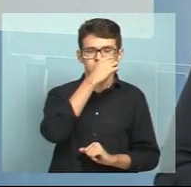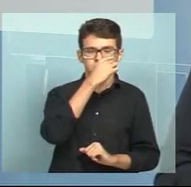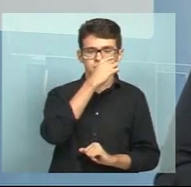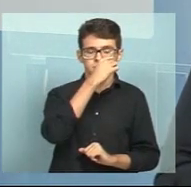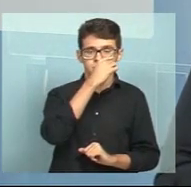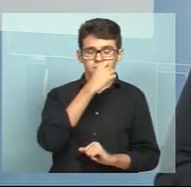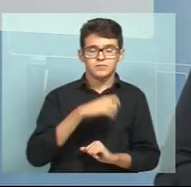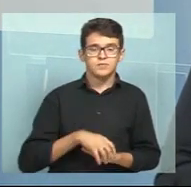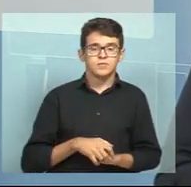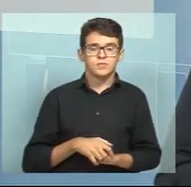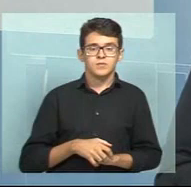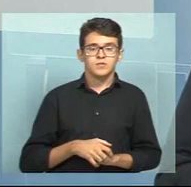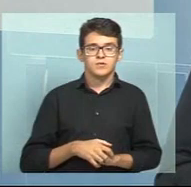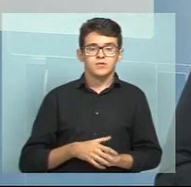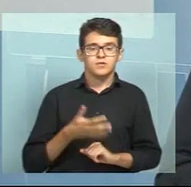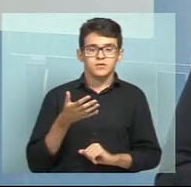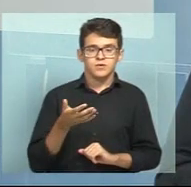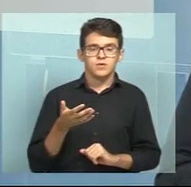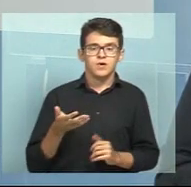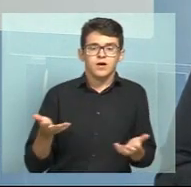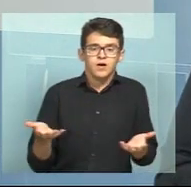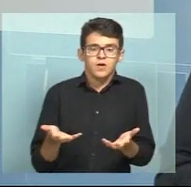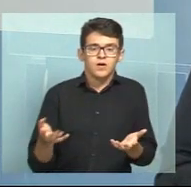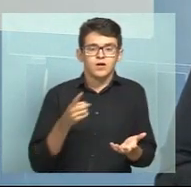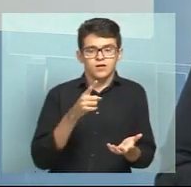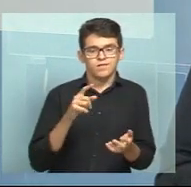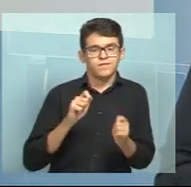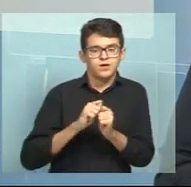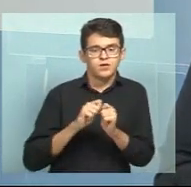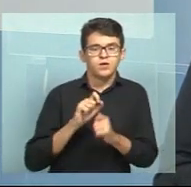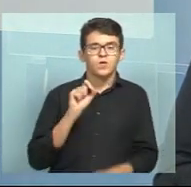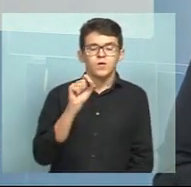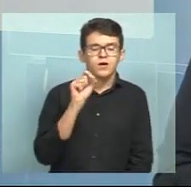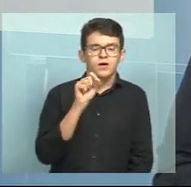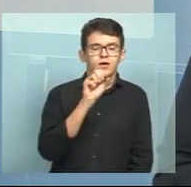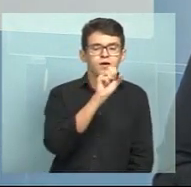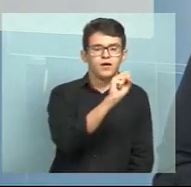Depois desse período, a luta dele é STO, STJ e